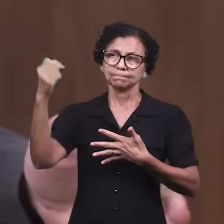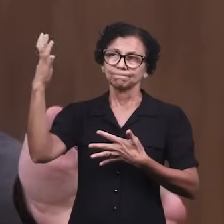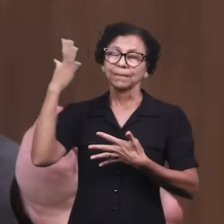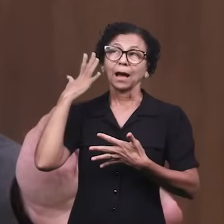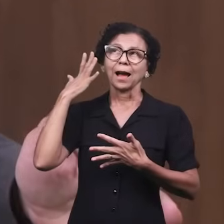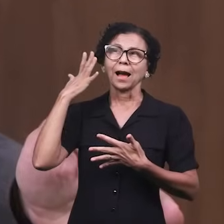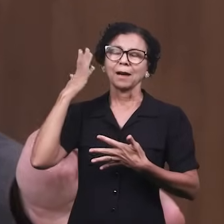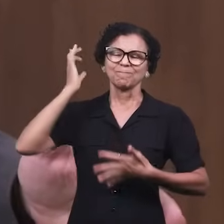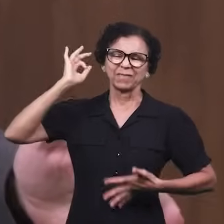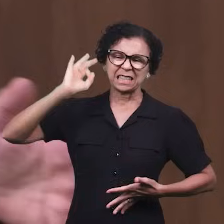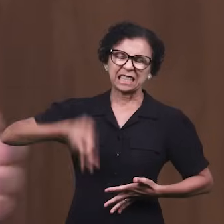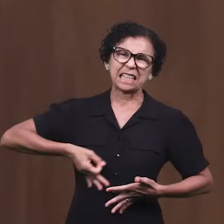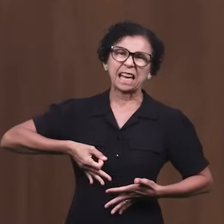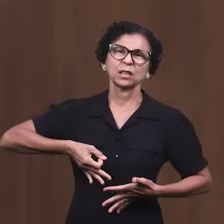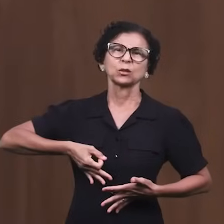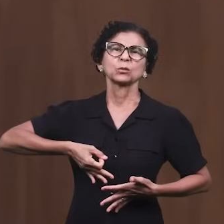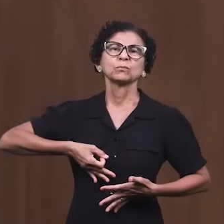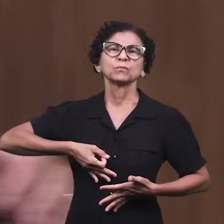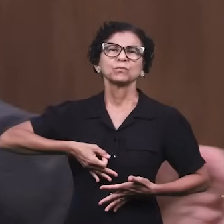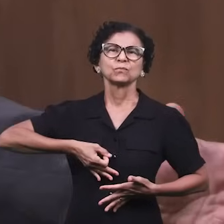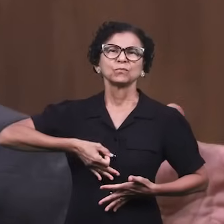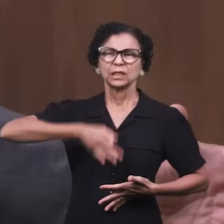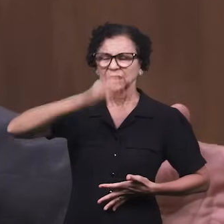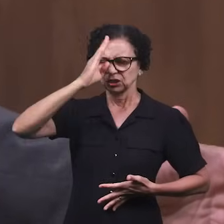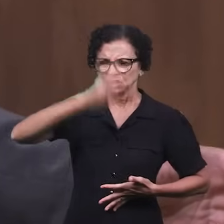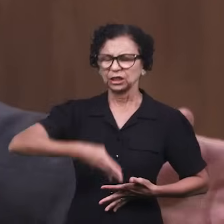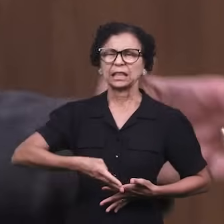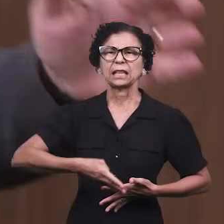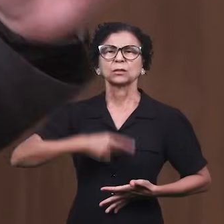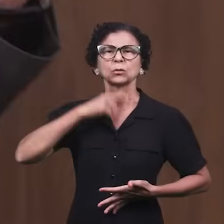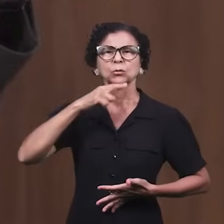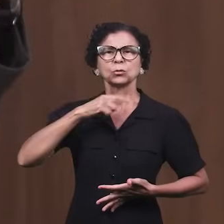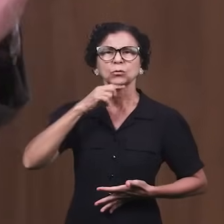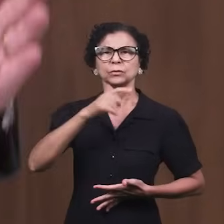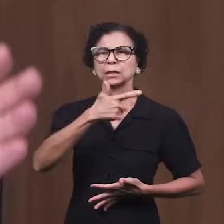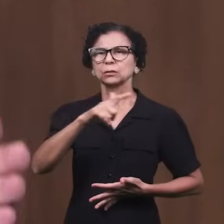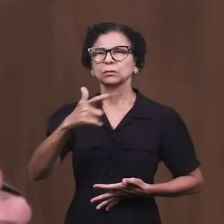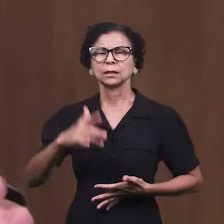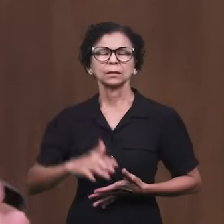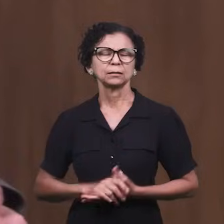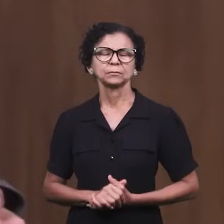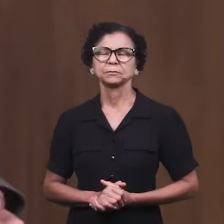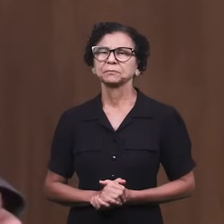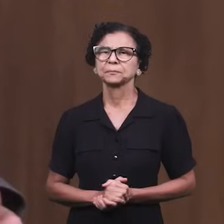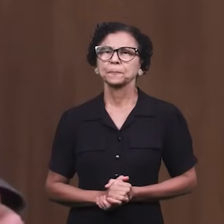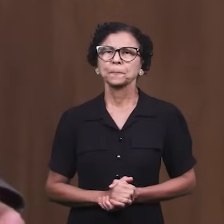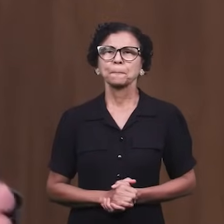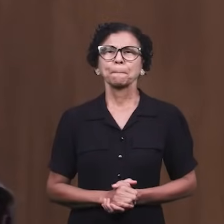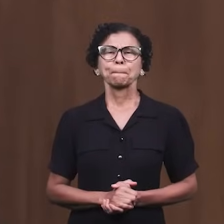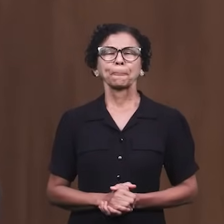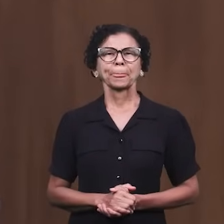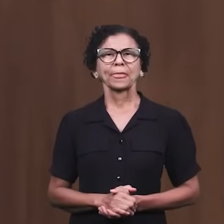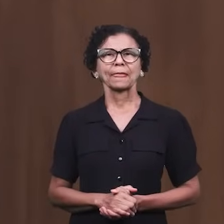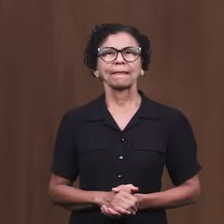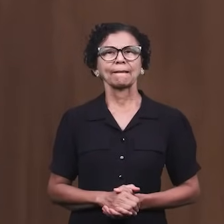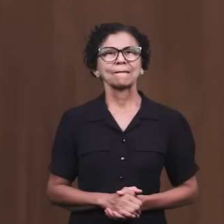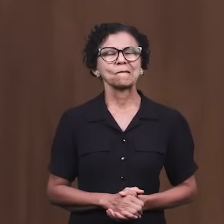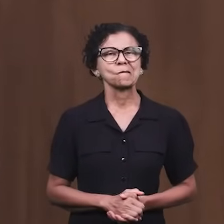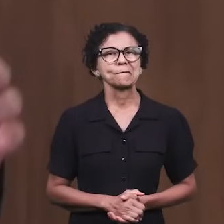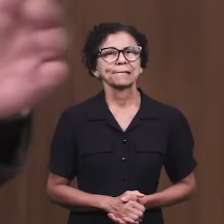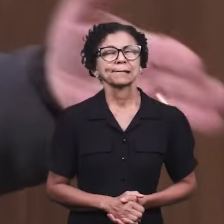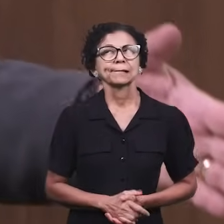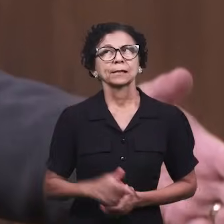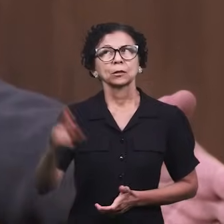ela define. E aí toda essa razão ela é retirada. E fica só a orientação do Senhor. E aí fica um negócio definido.